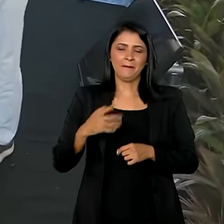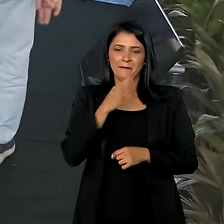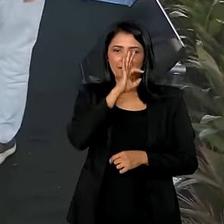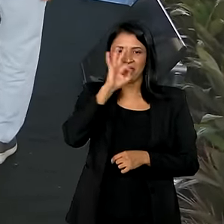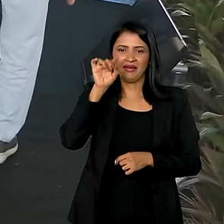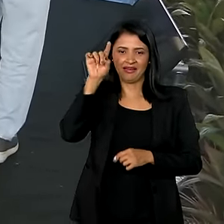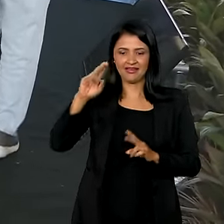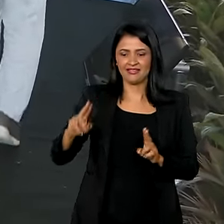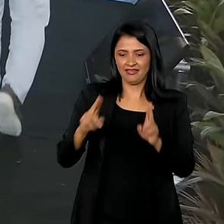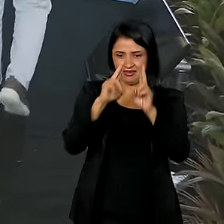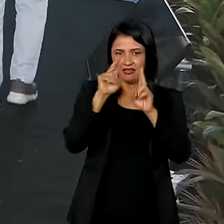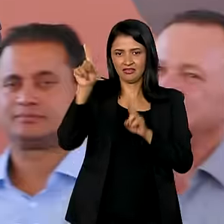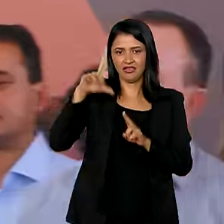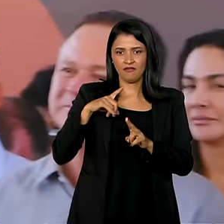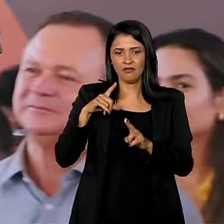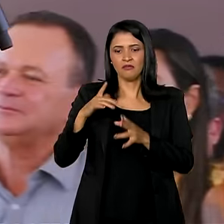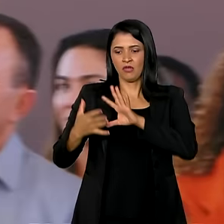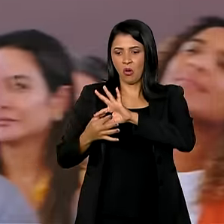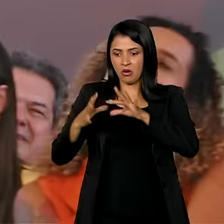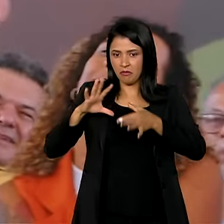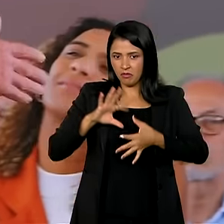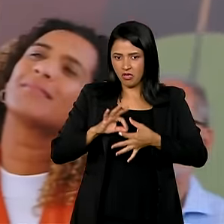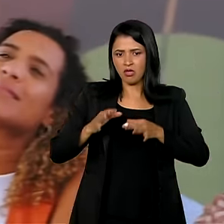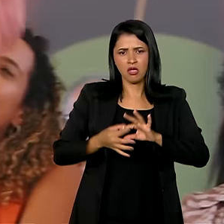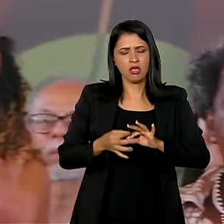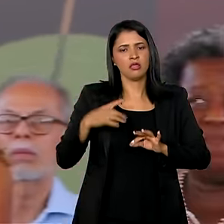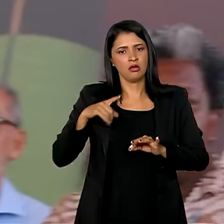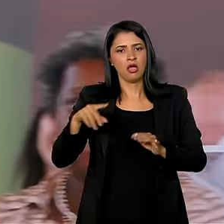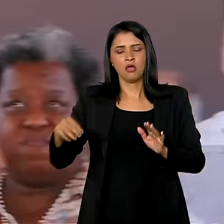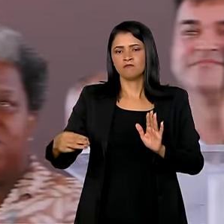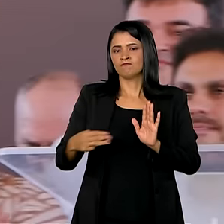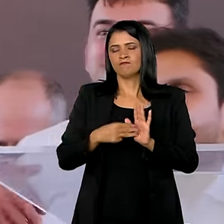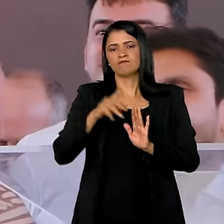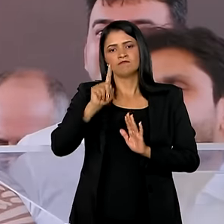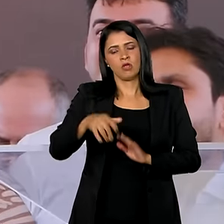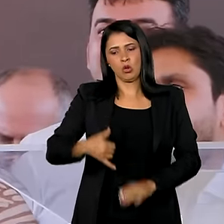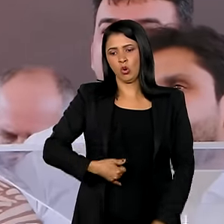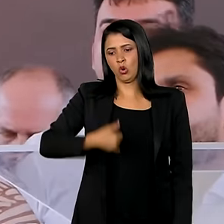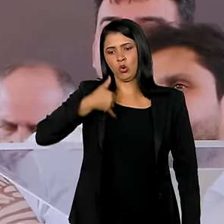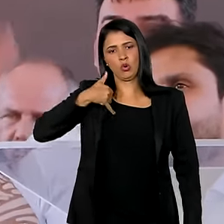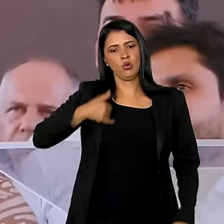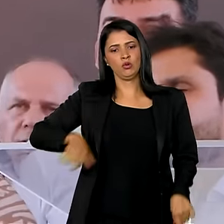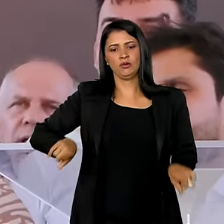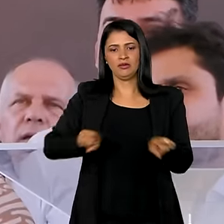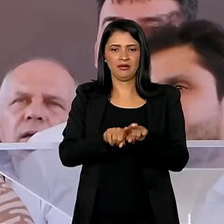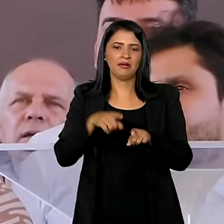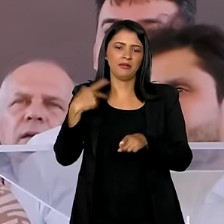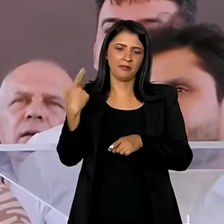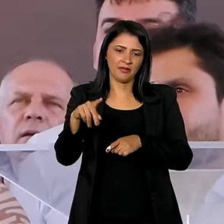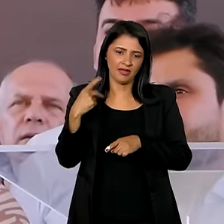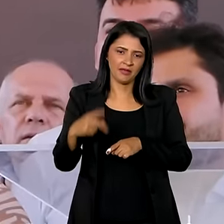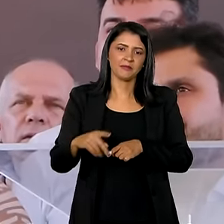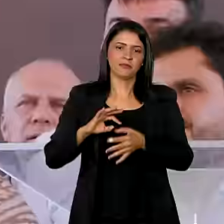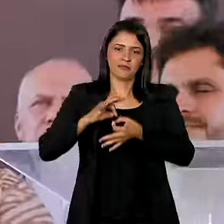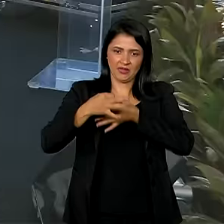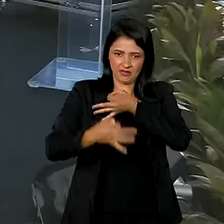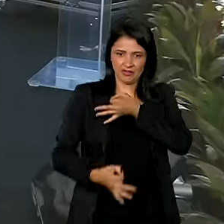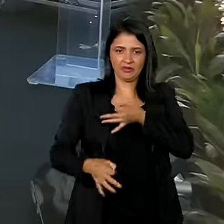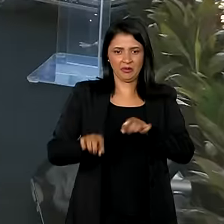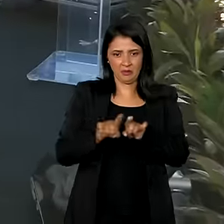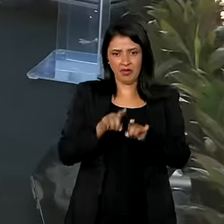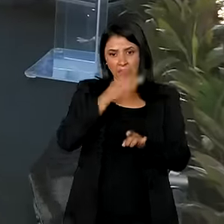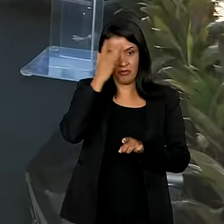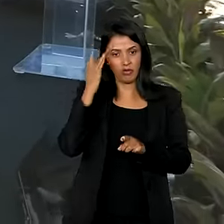tivemos as Olimpíadas, e foi uma Olimpíada motivo de orgulho, sobretudo a Olimpíada das pessoas com